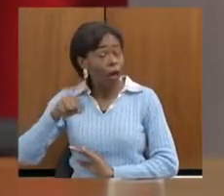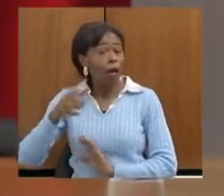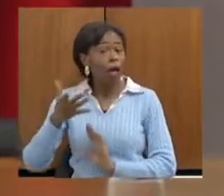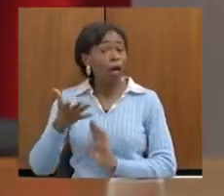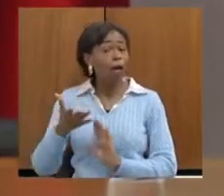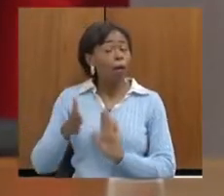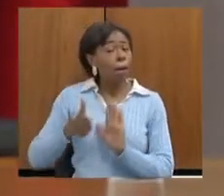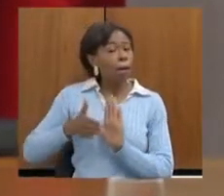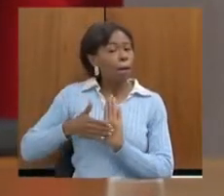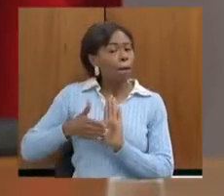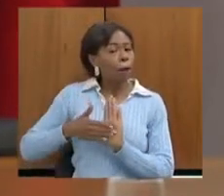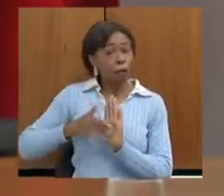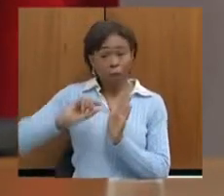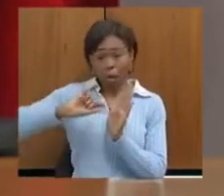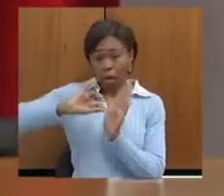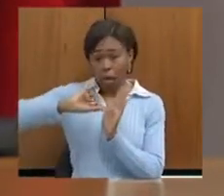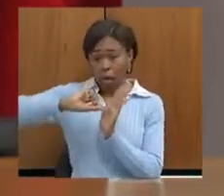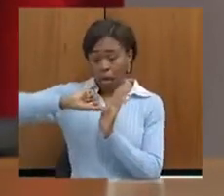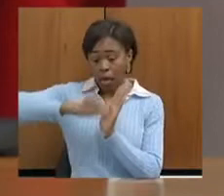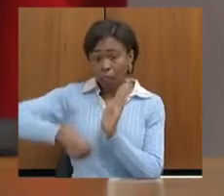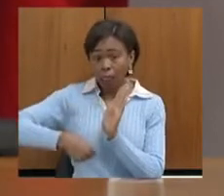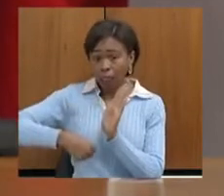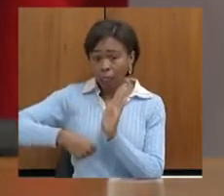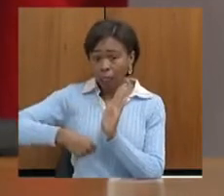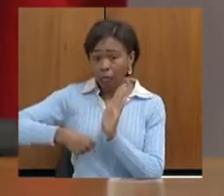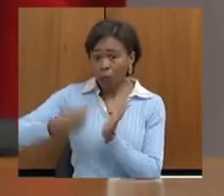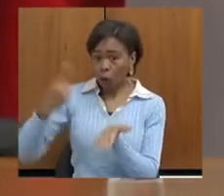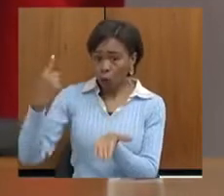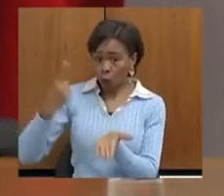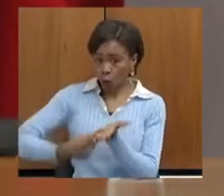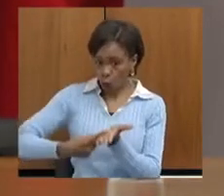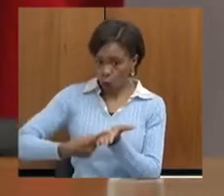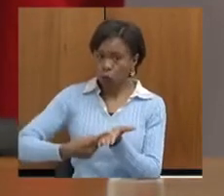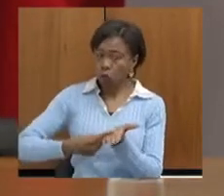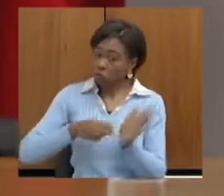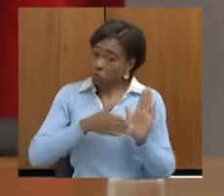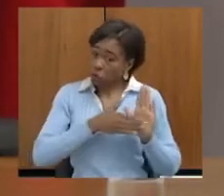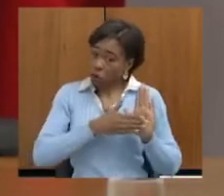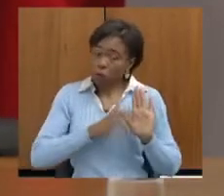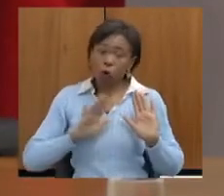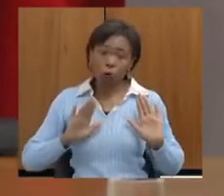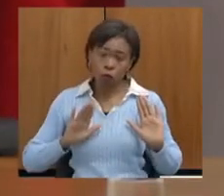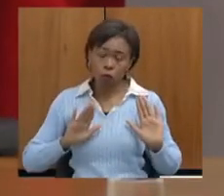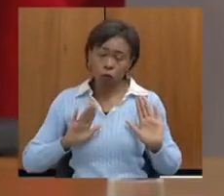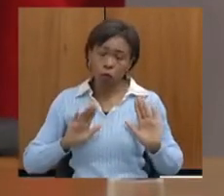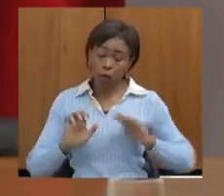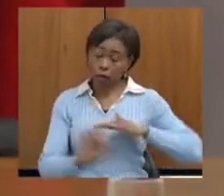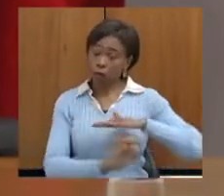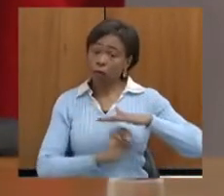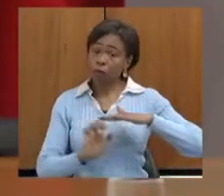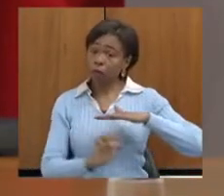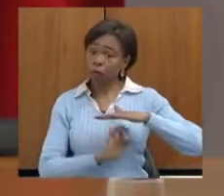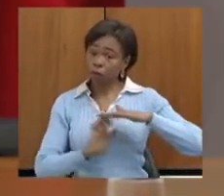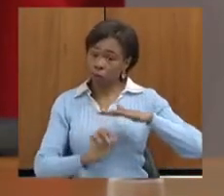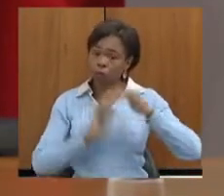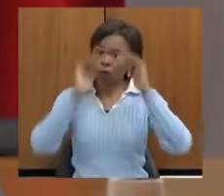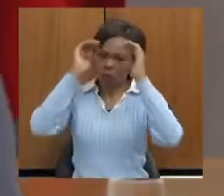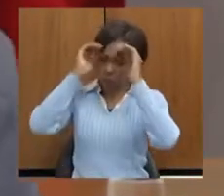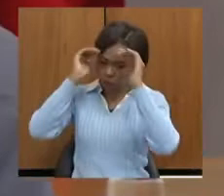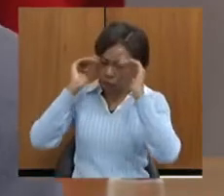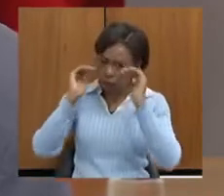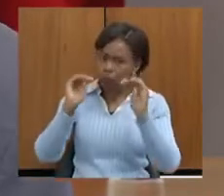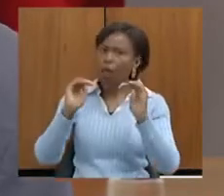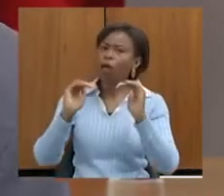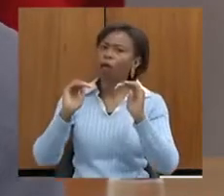que seja assinada algum tipo de acordo são pressupostos as empresas têm que portanto atender esses